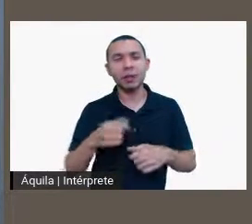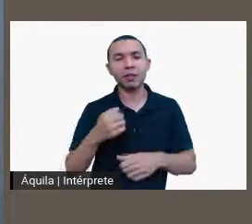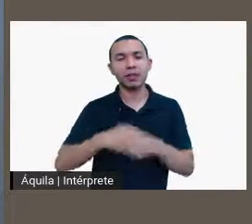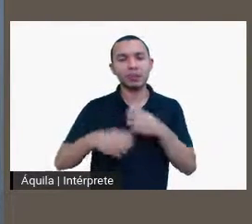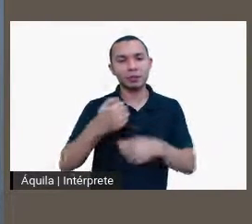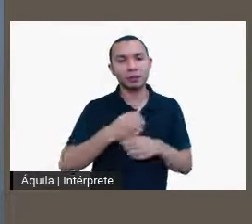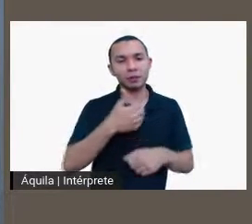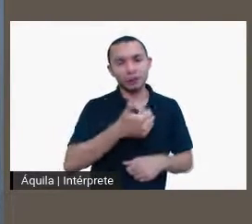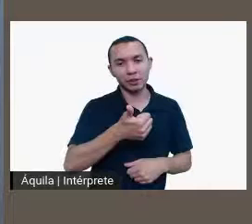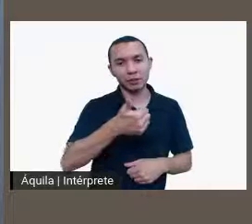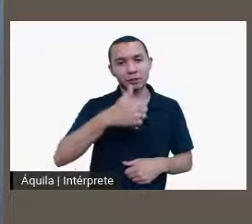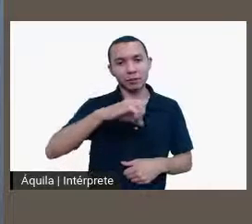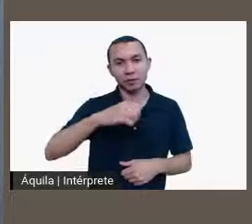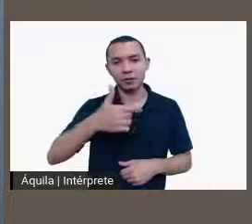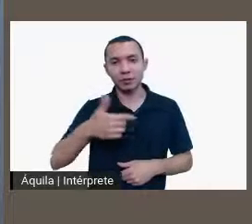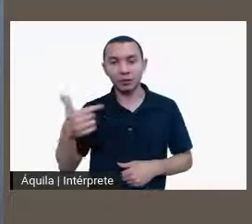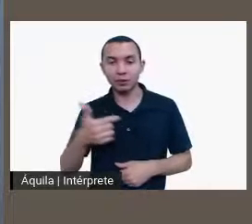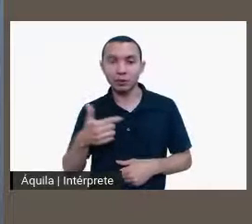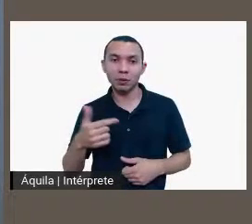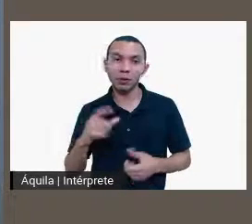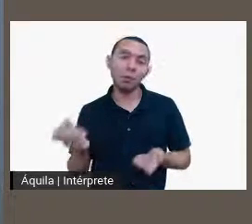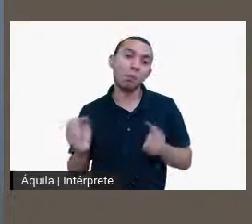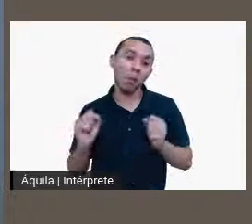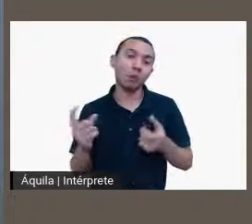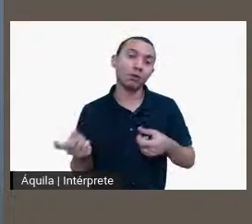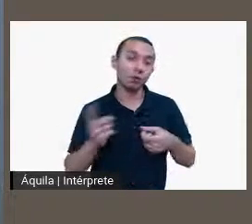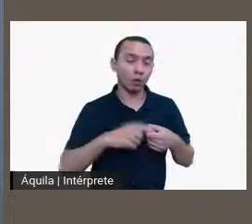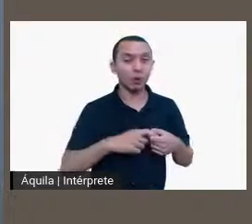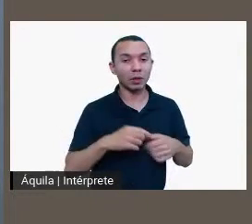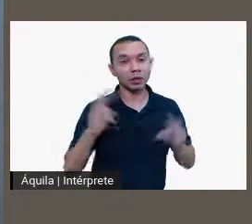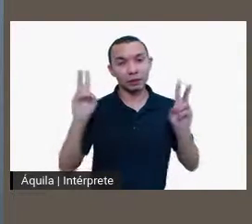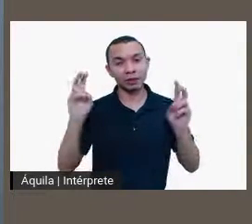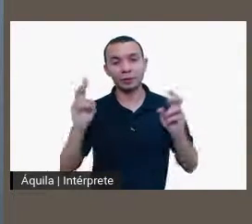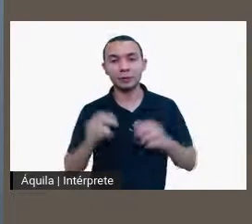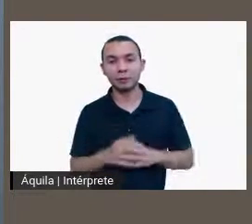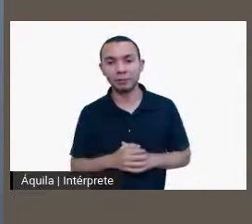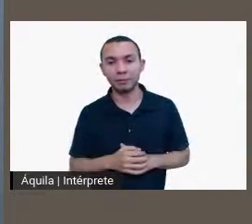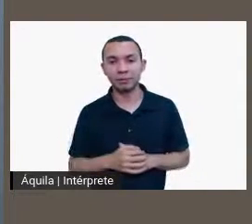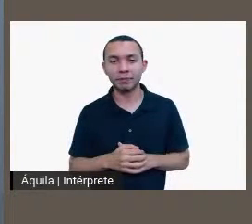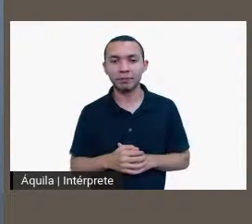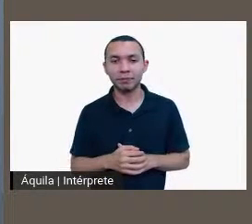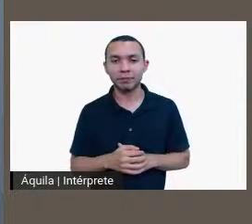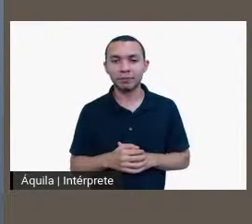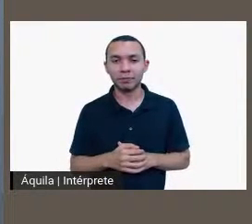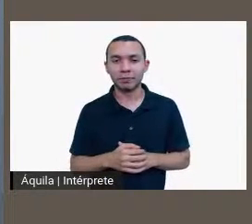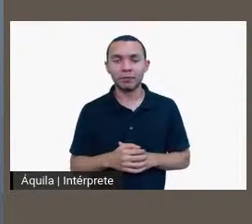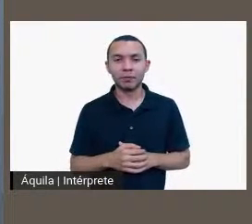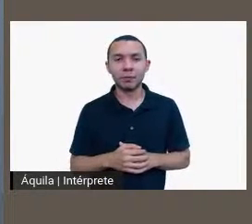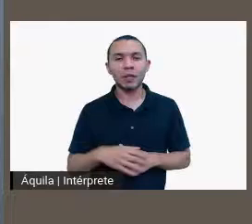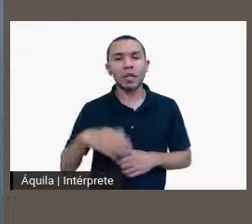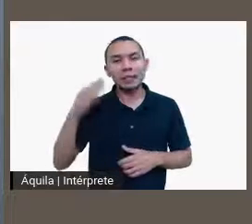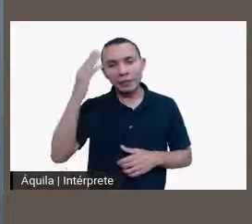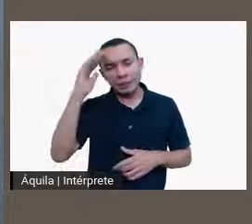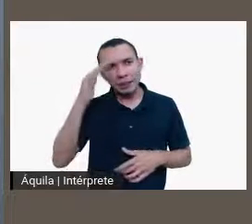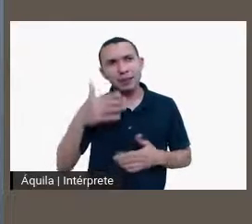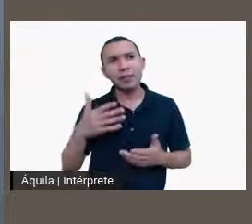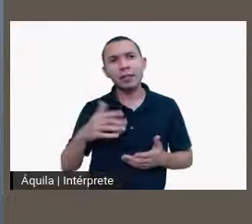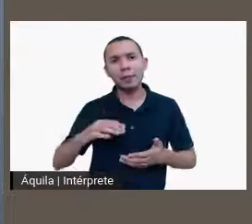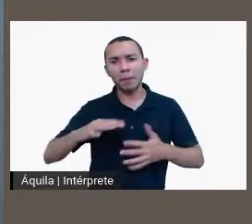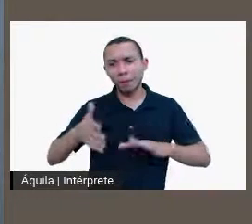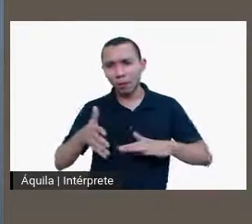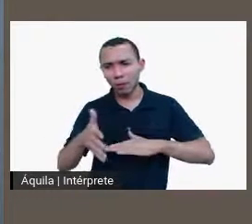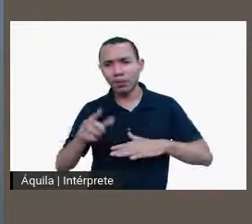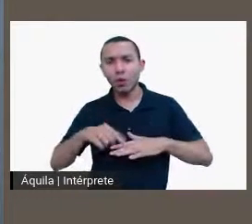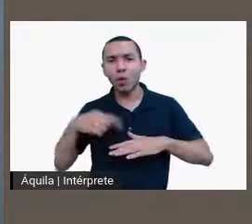Isso também a gente pode voltar a isso. Né? Para compreender essa outra moldura, esse outro modernismo, é